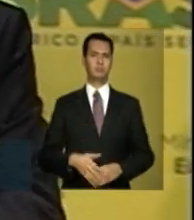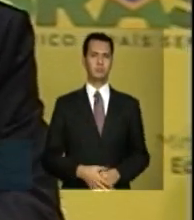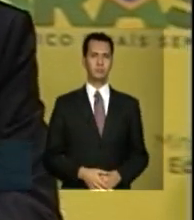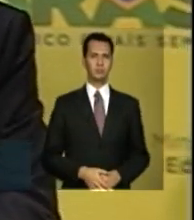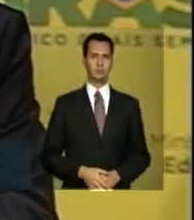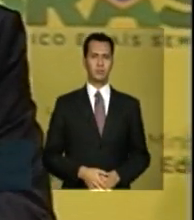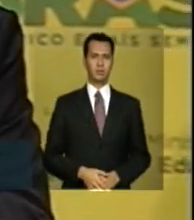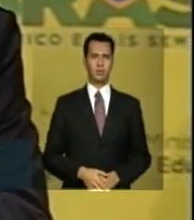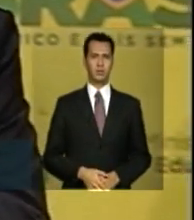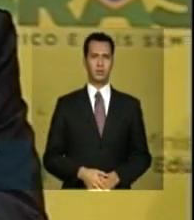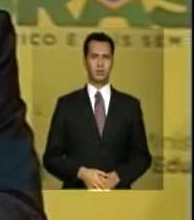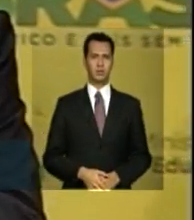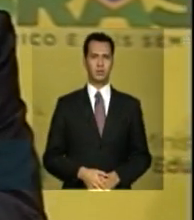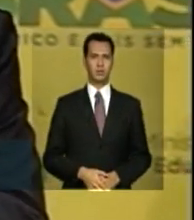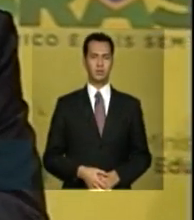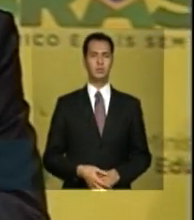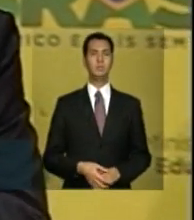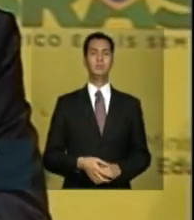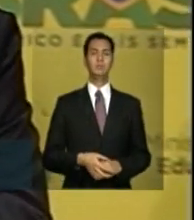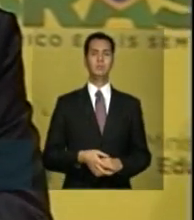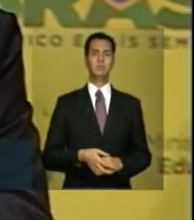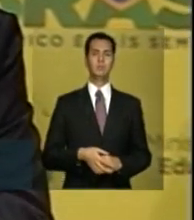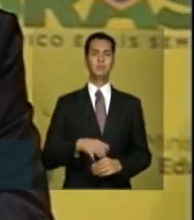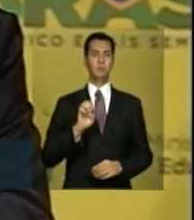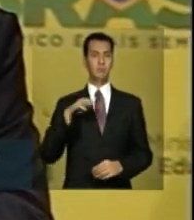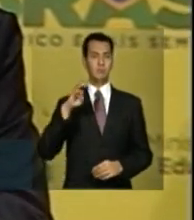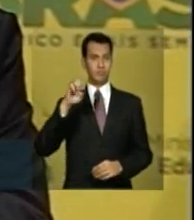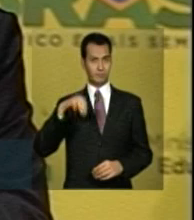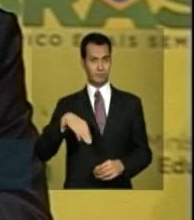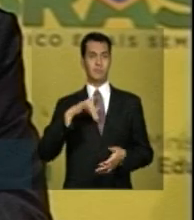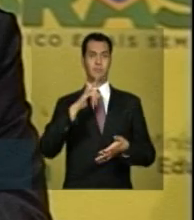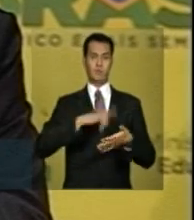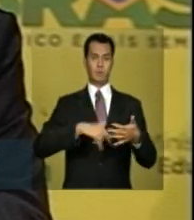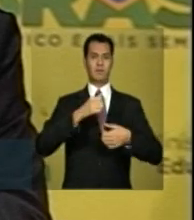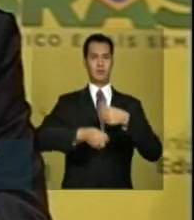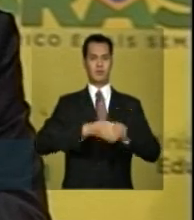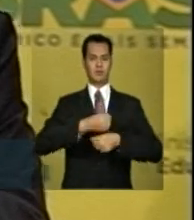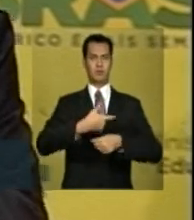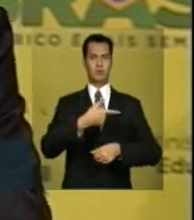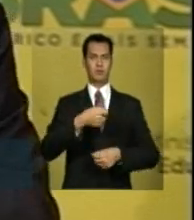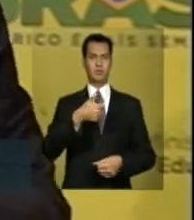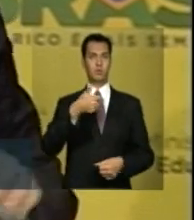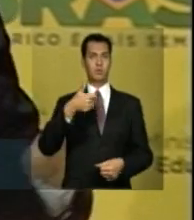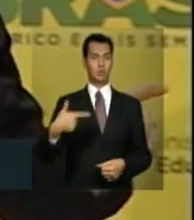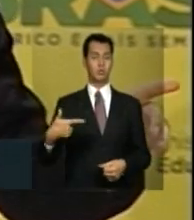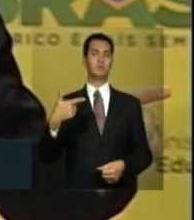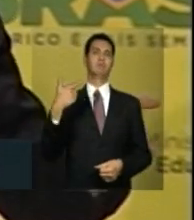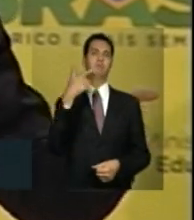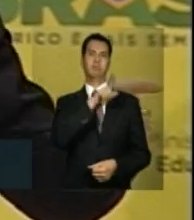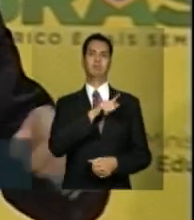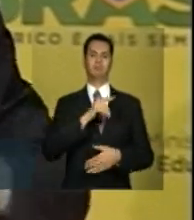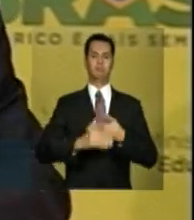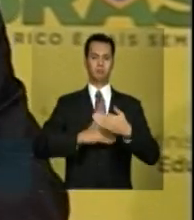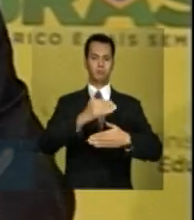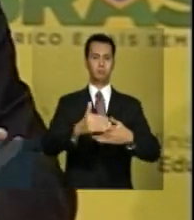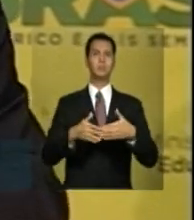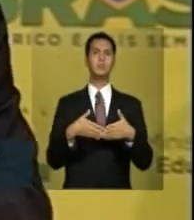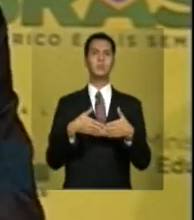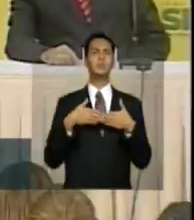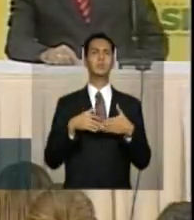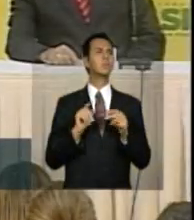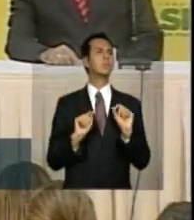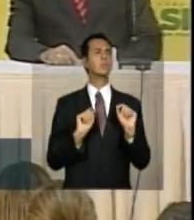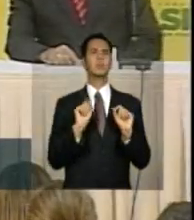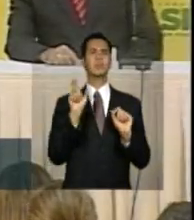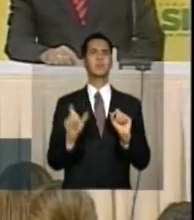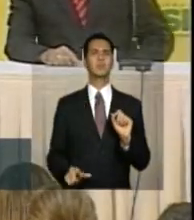no no Exame Nacional do Ensino Médio para 2012 quem que vai então